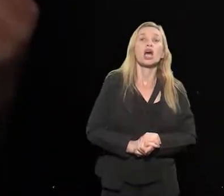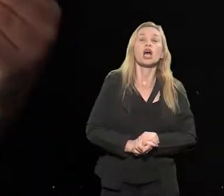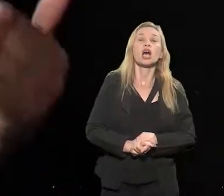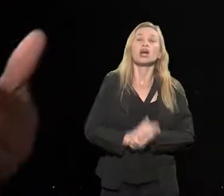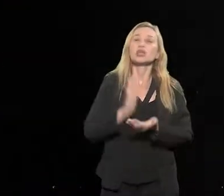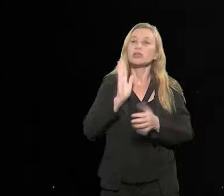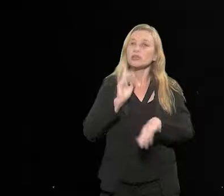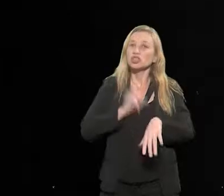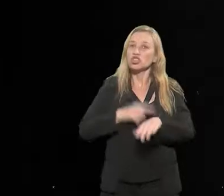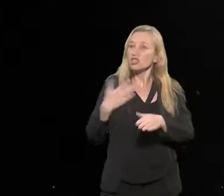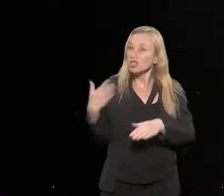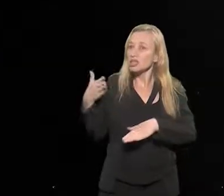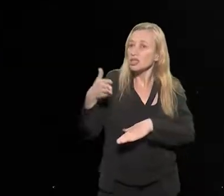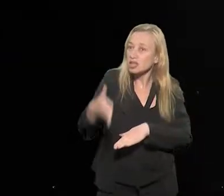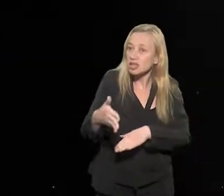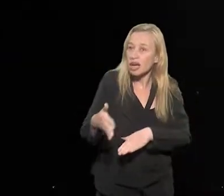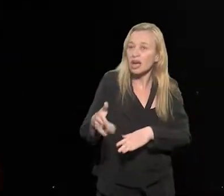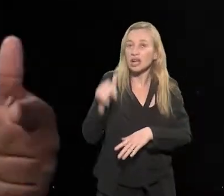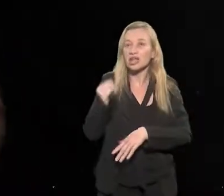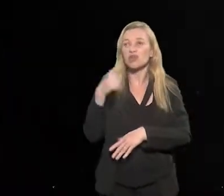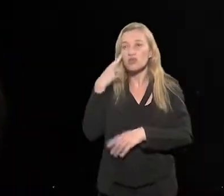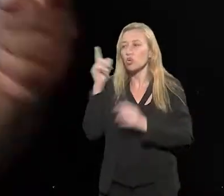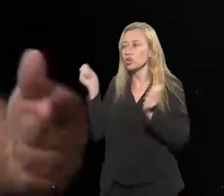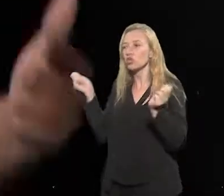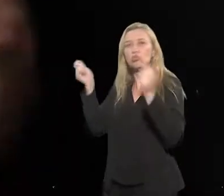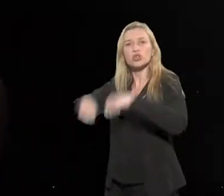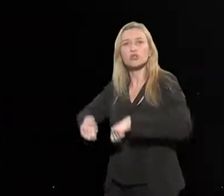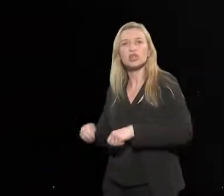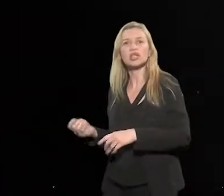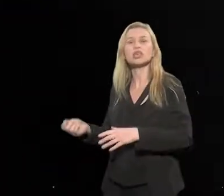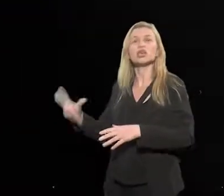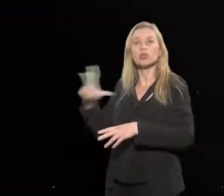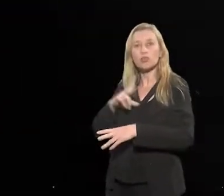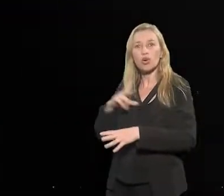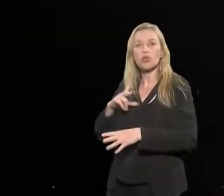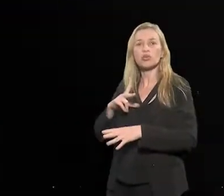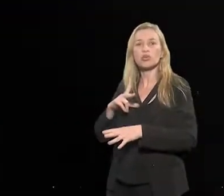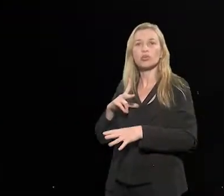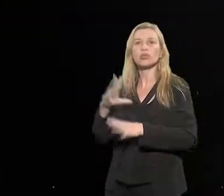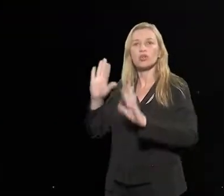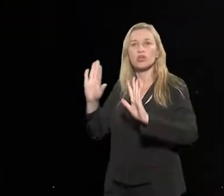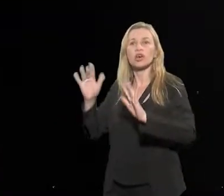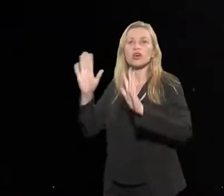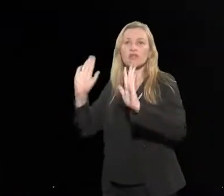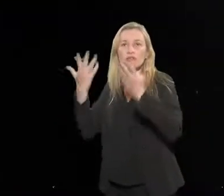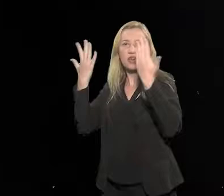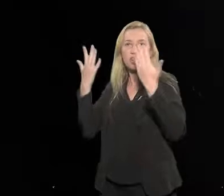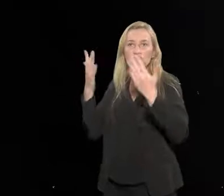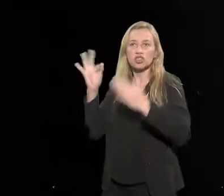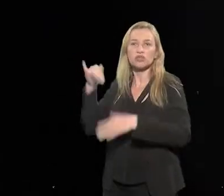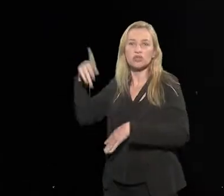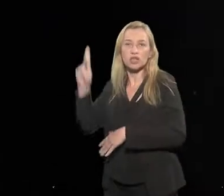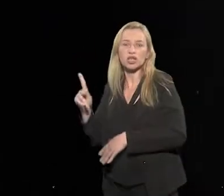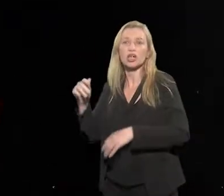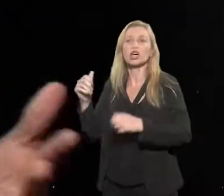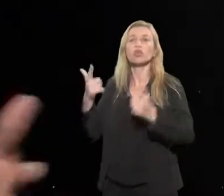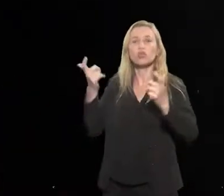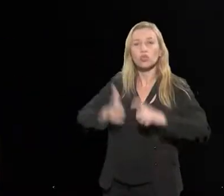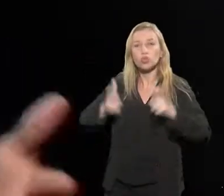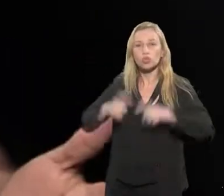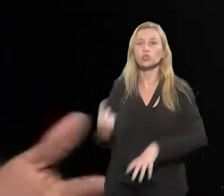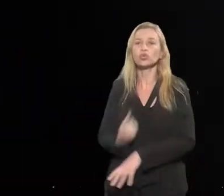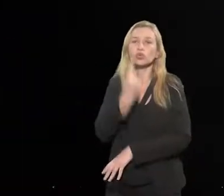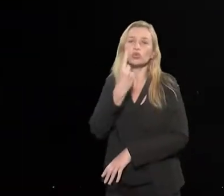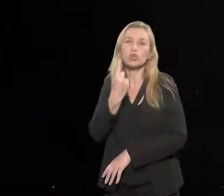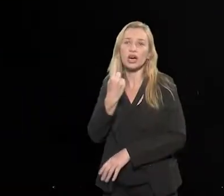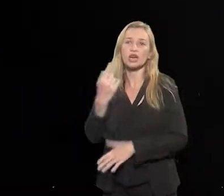Agora, a partir de entrar ali, eu fui vendo outras possibilidades dentro do próprio baile funk, que era o único local de lazer.